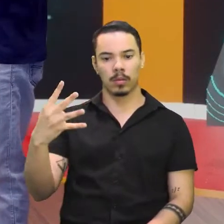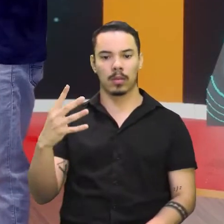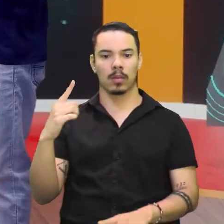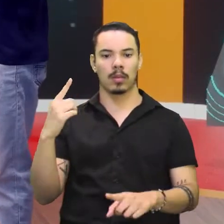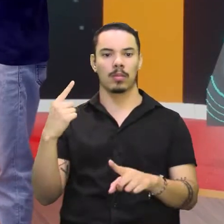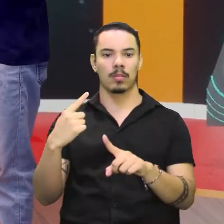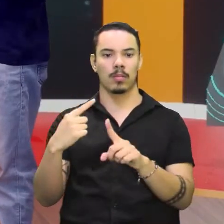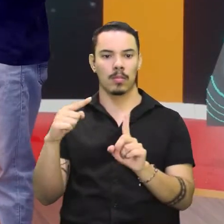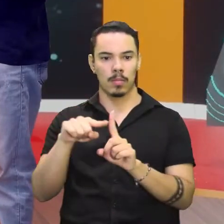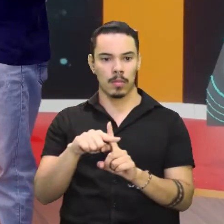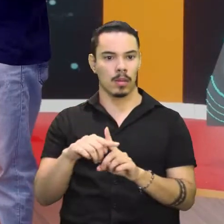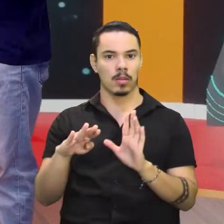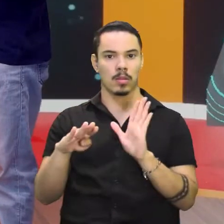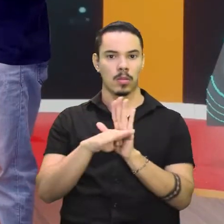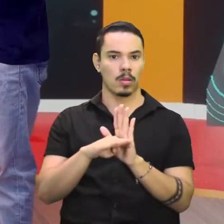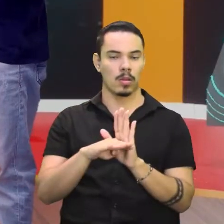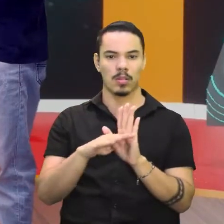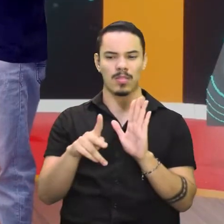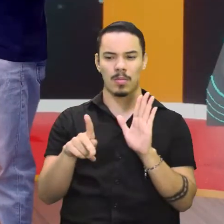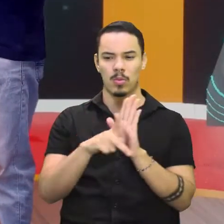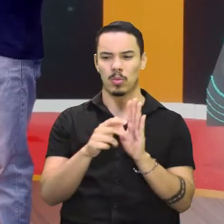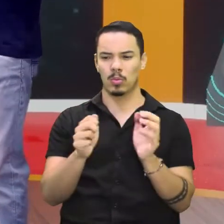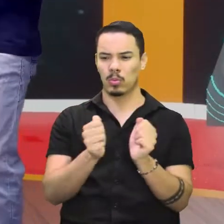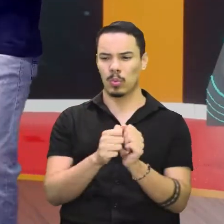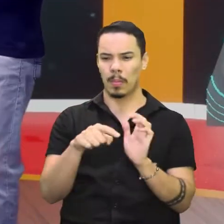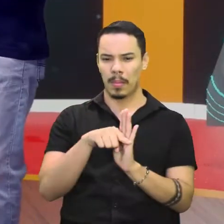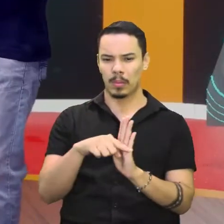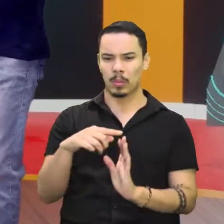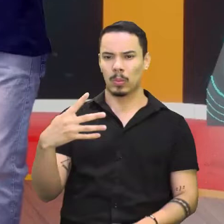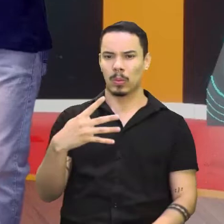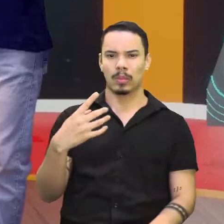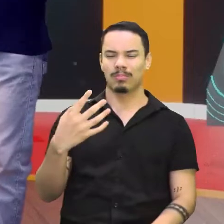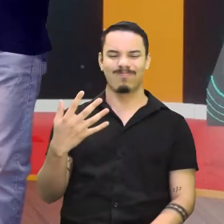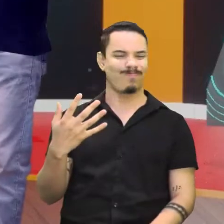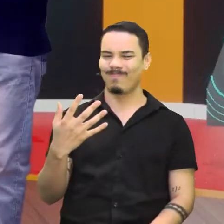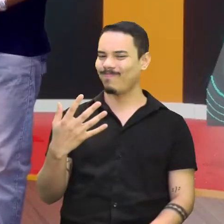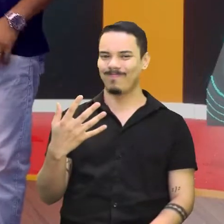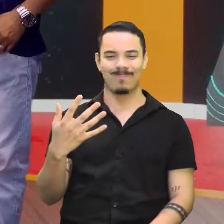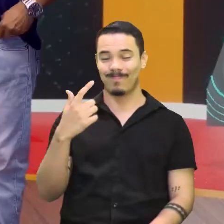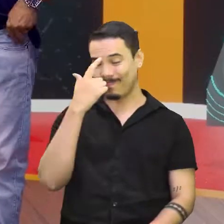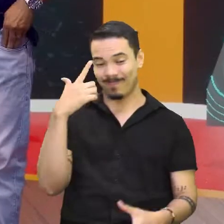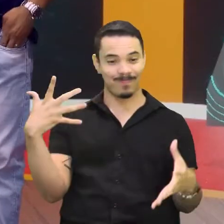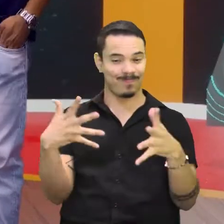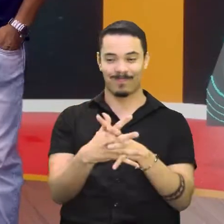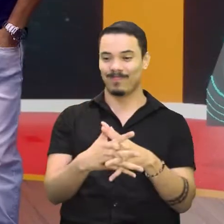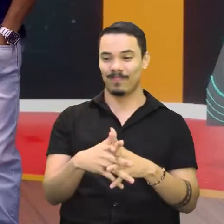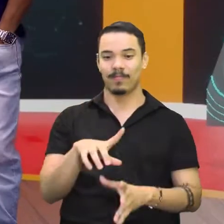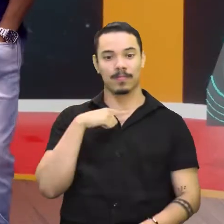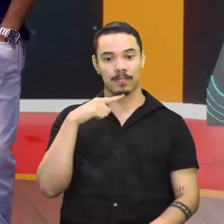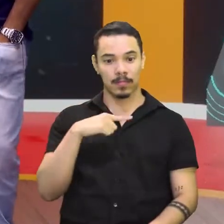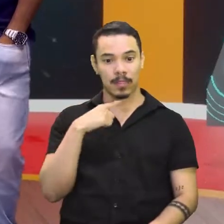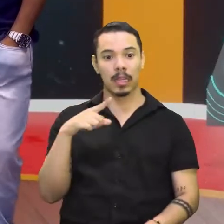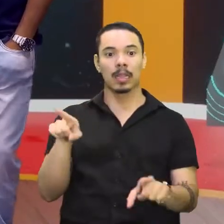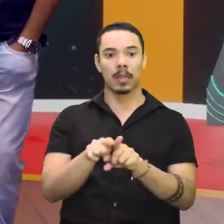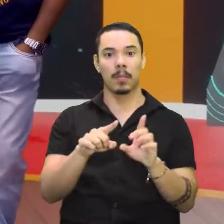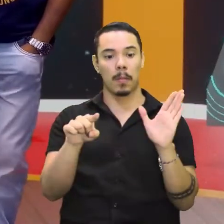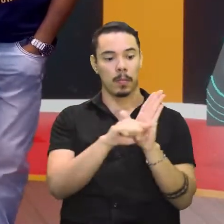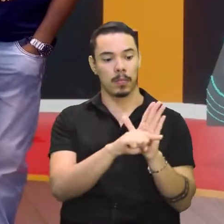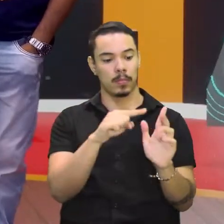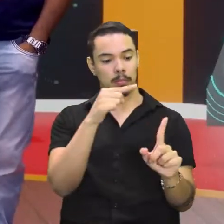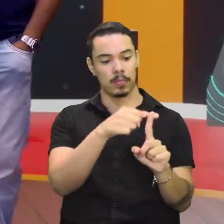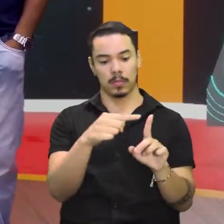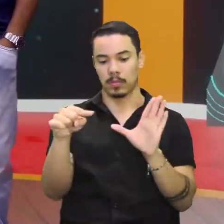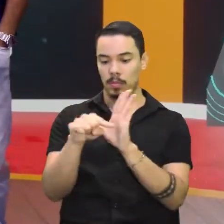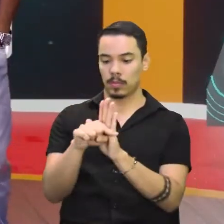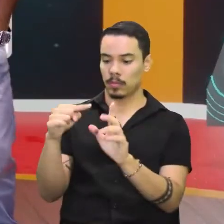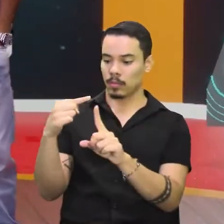seria igual? Não, mais 4x não. Então quer dizer que tem que ser igual Até na parte de sinais. Se tiver sinal positivo,